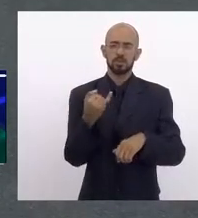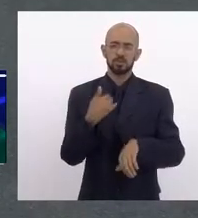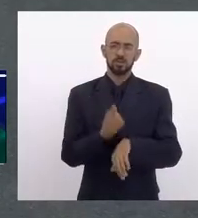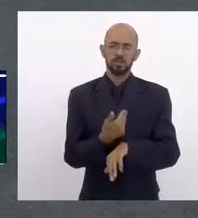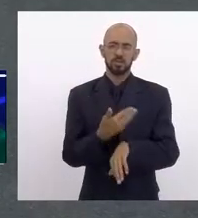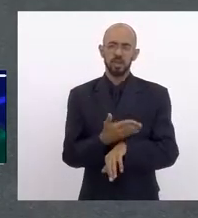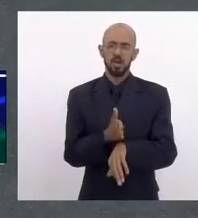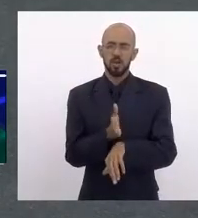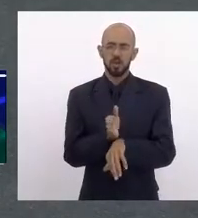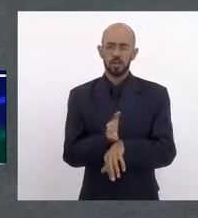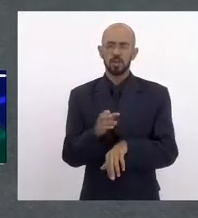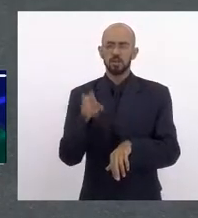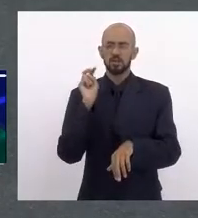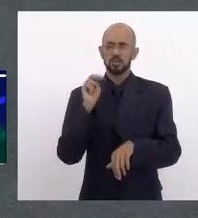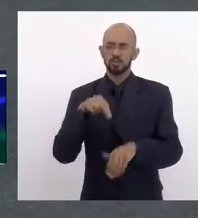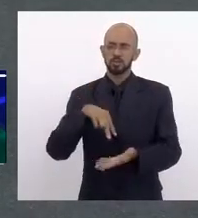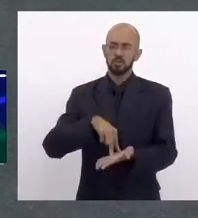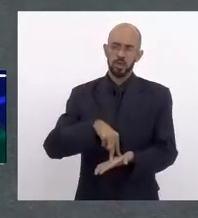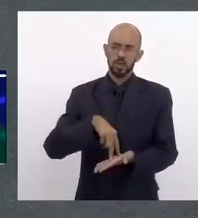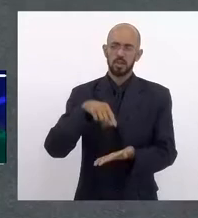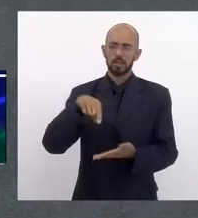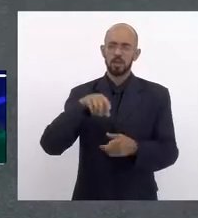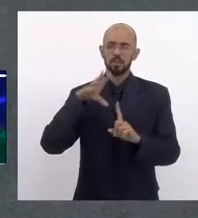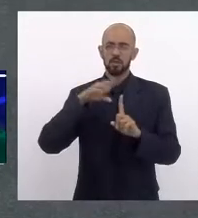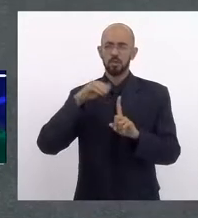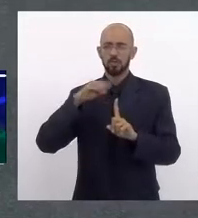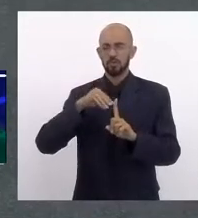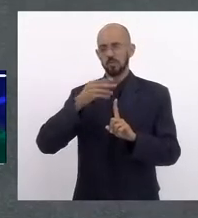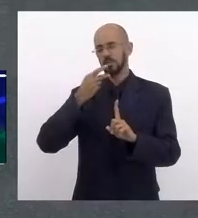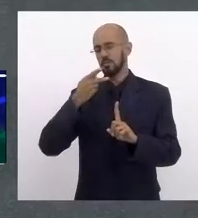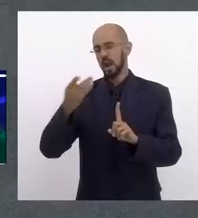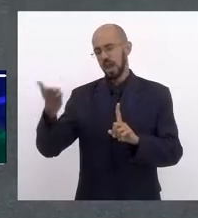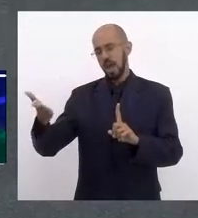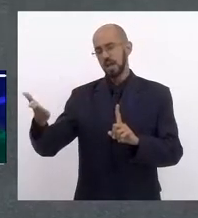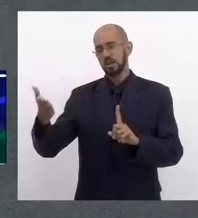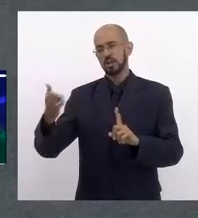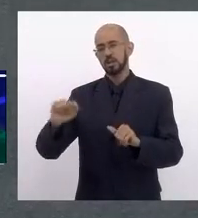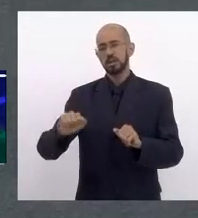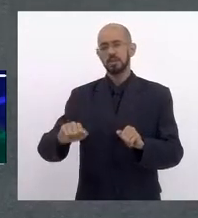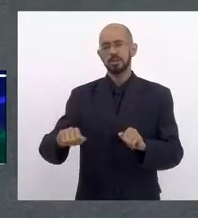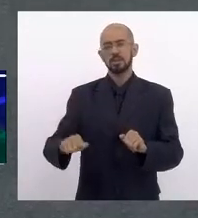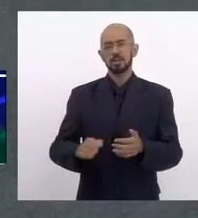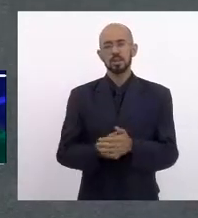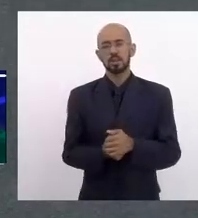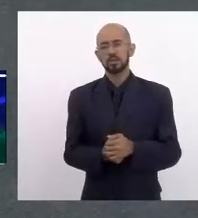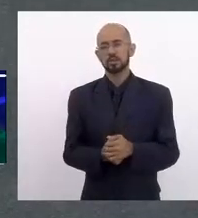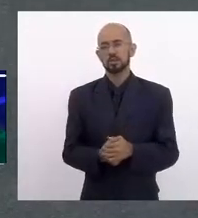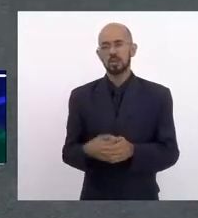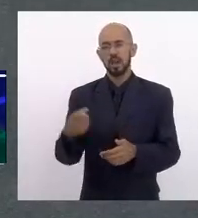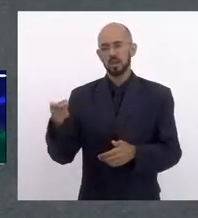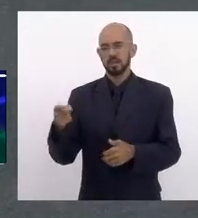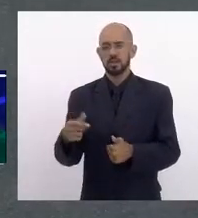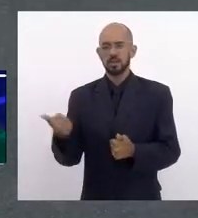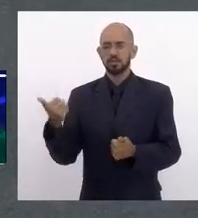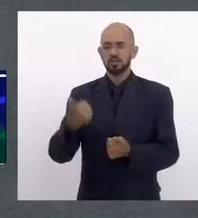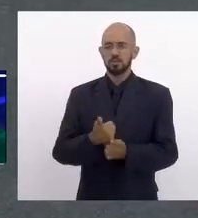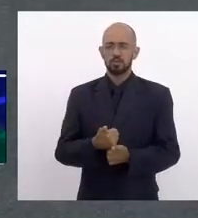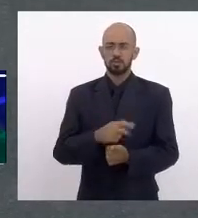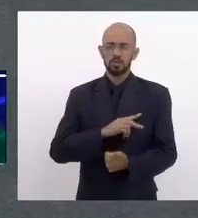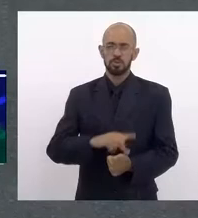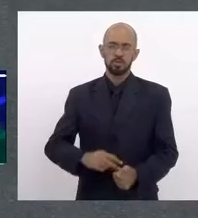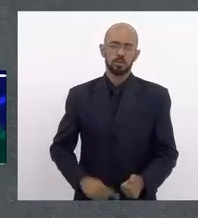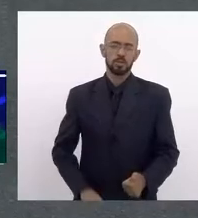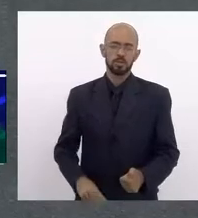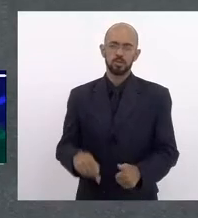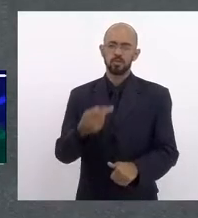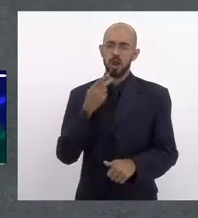gente vem ao microfone, referendar, né, Vossa Excelência nesse cargo e falar,